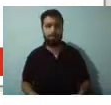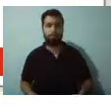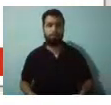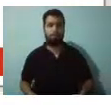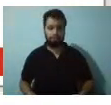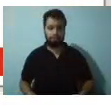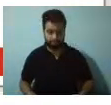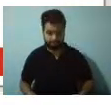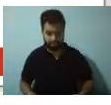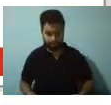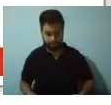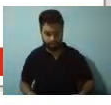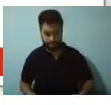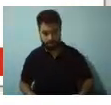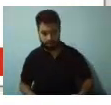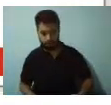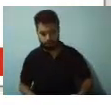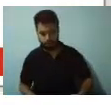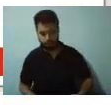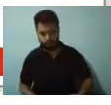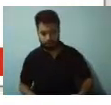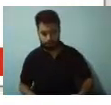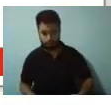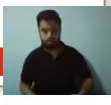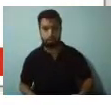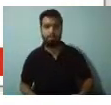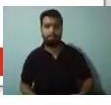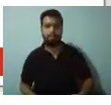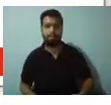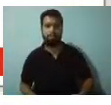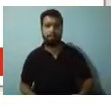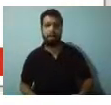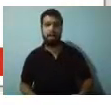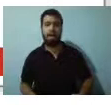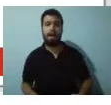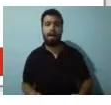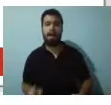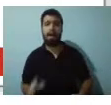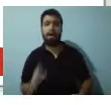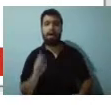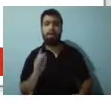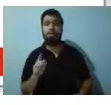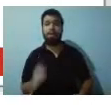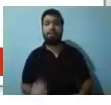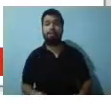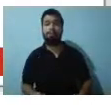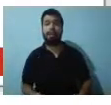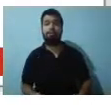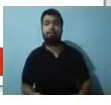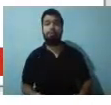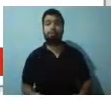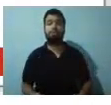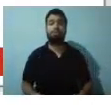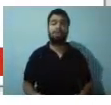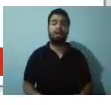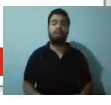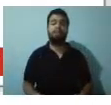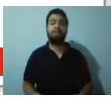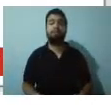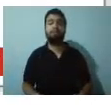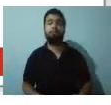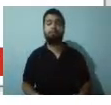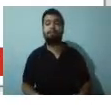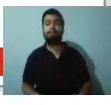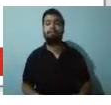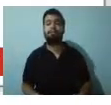Ó. Para que os blocos financeiros funcionem, as economias precisam estar equilibradas com baixa dívida externa,